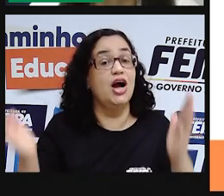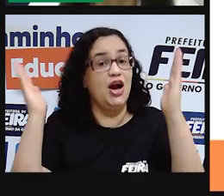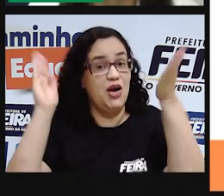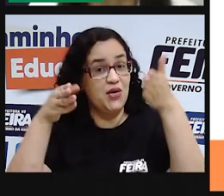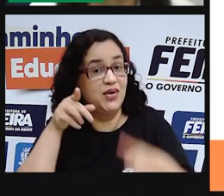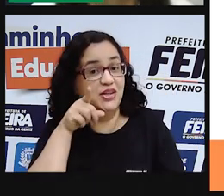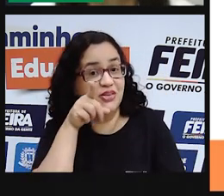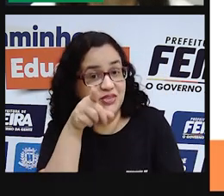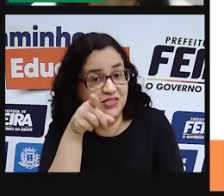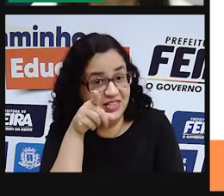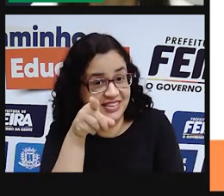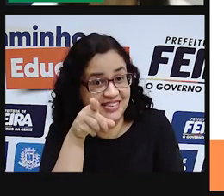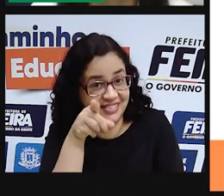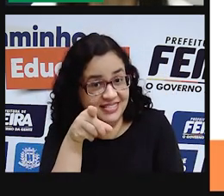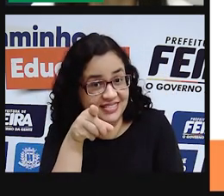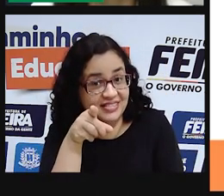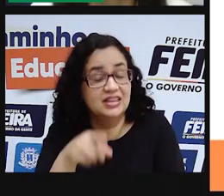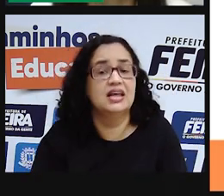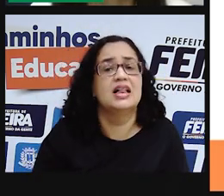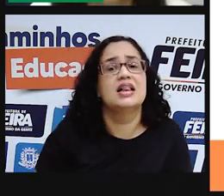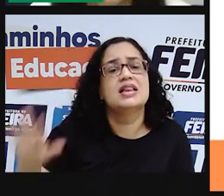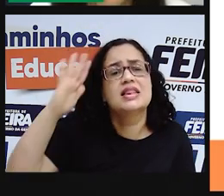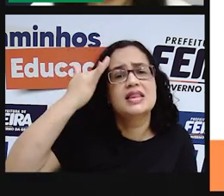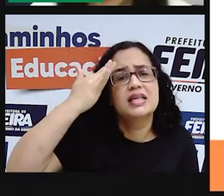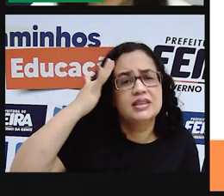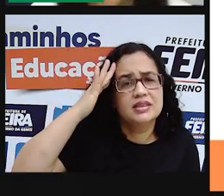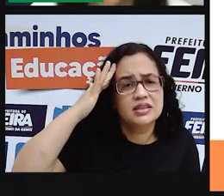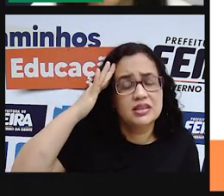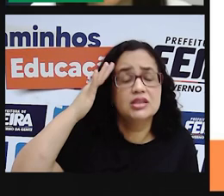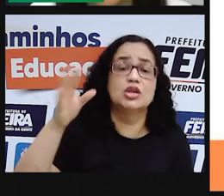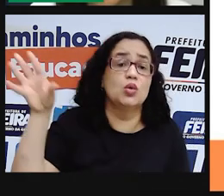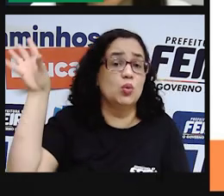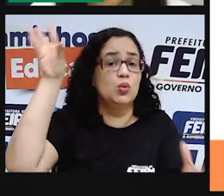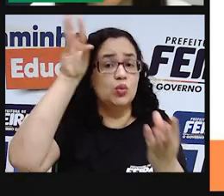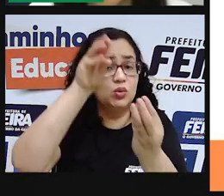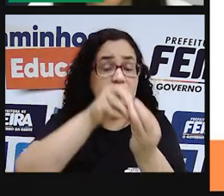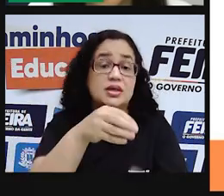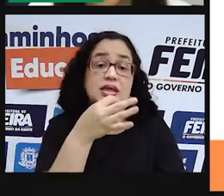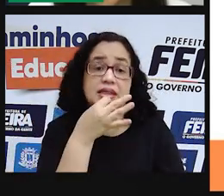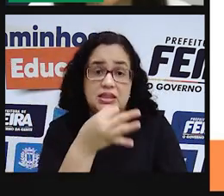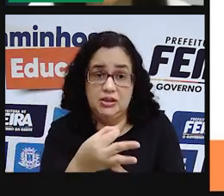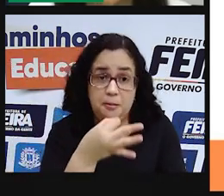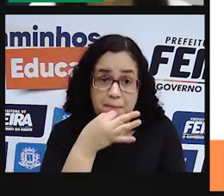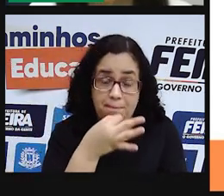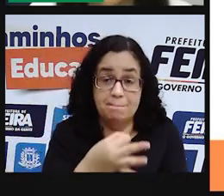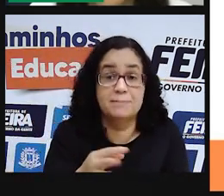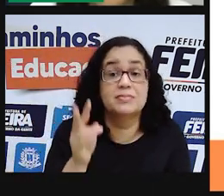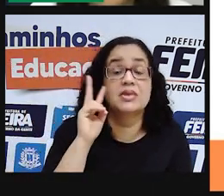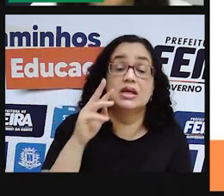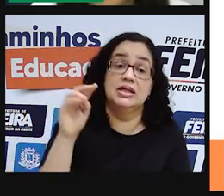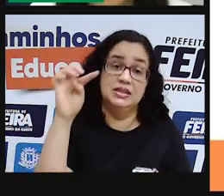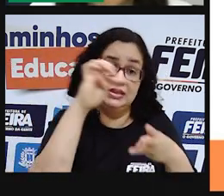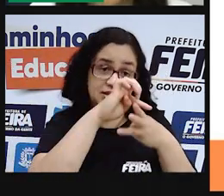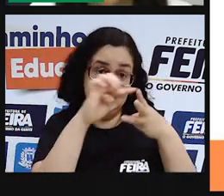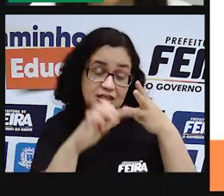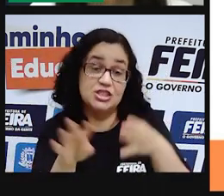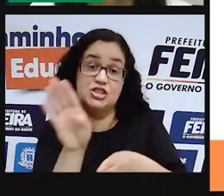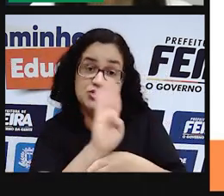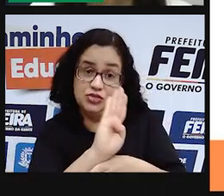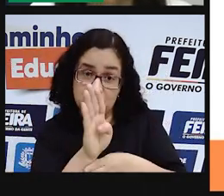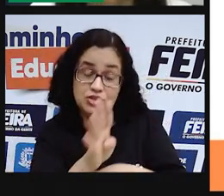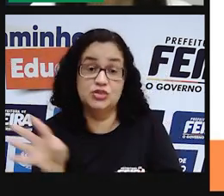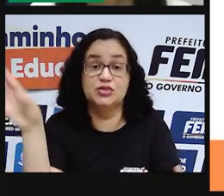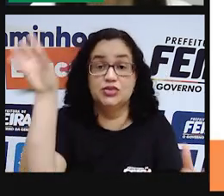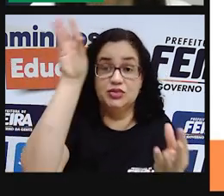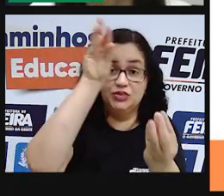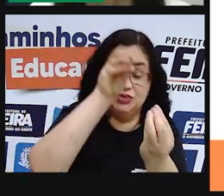Agora é com você. O que é que você entendeu sobre resenha crítica? A gente já tem aí três videoaulas